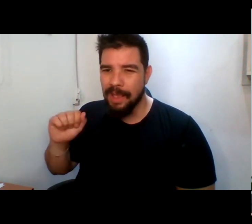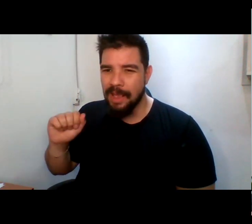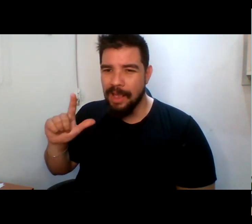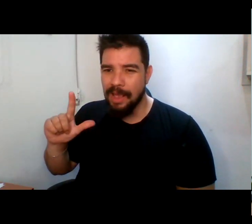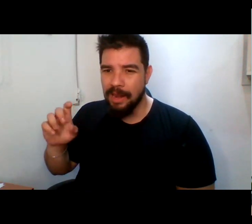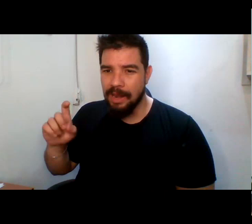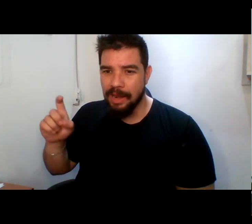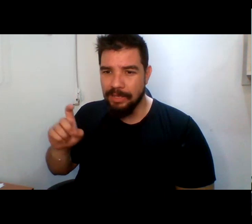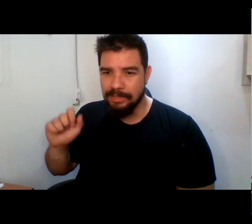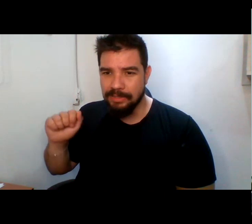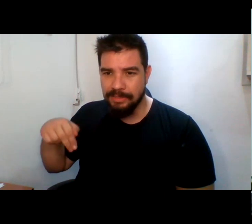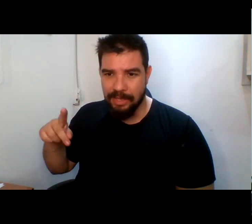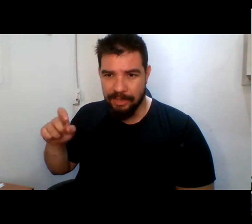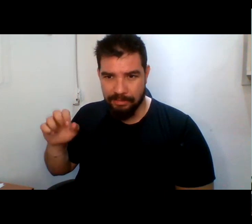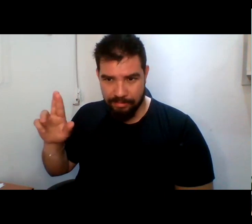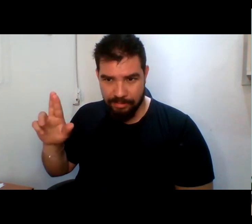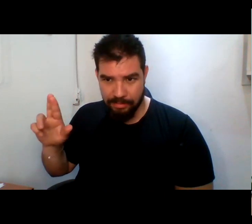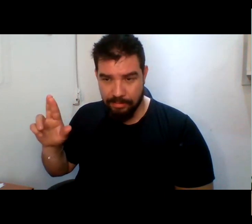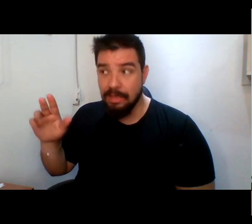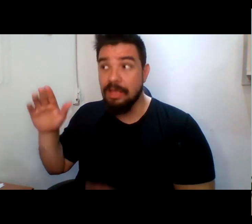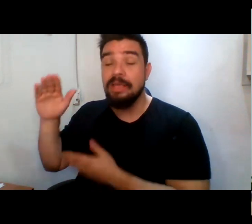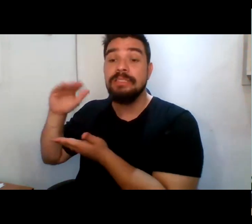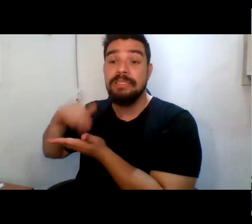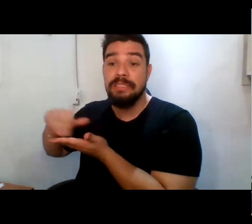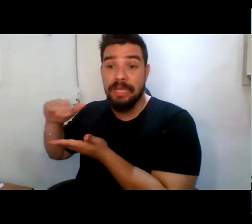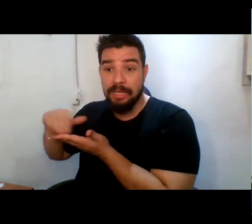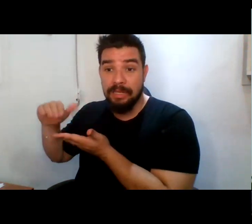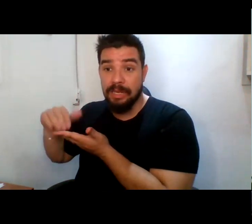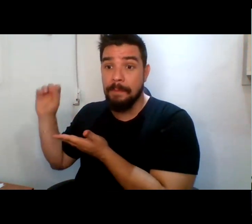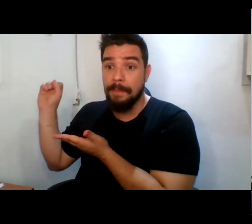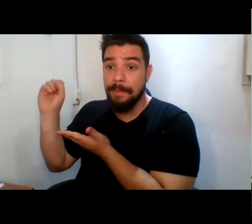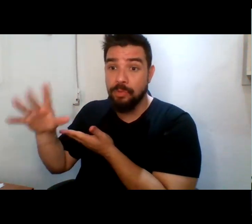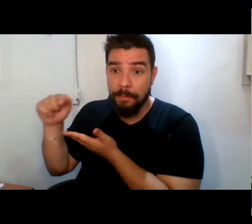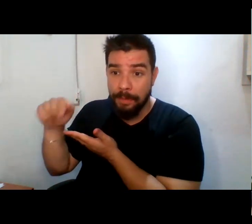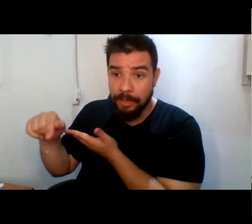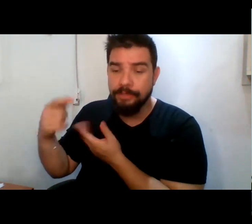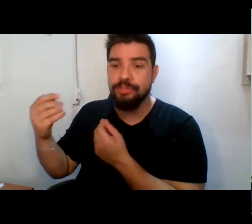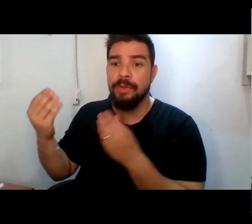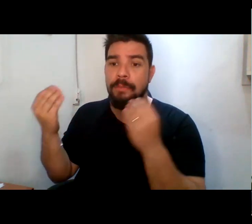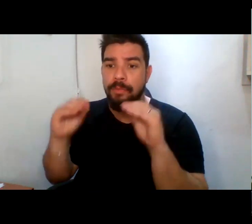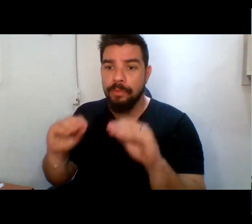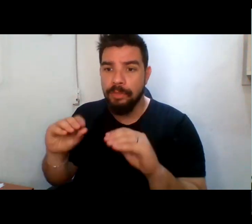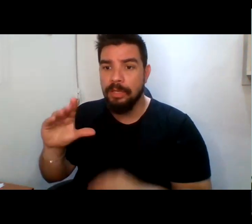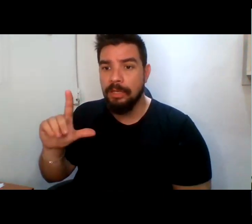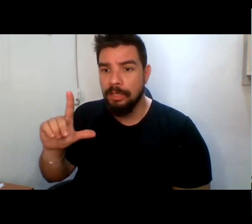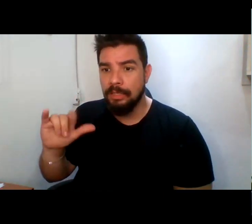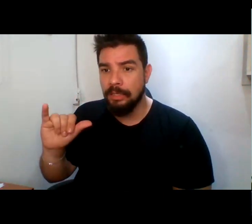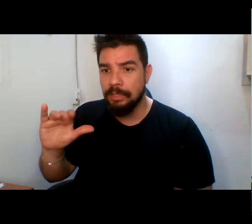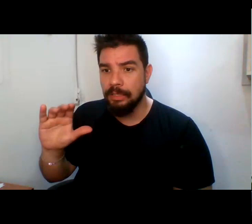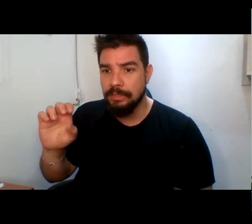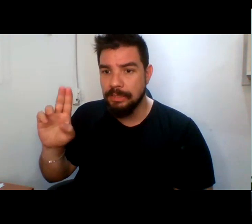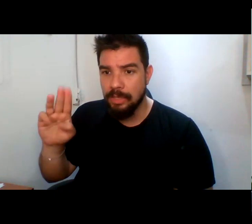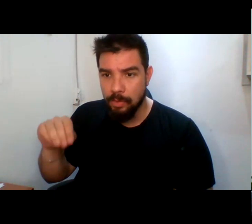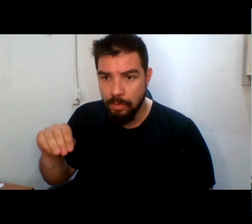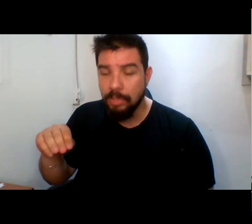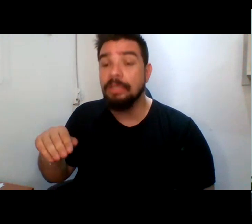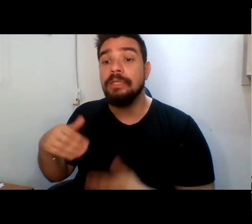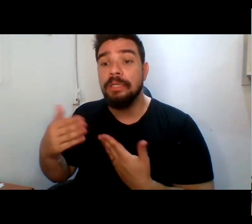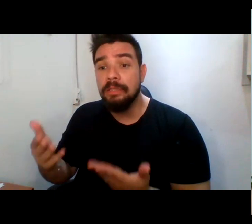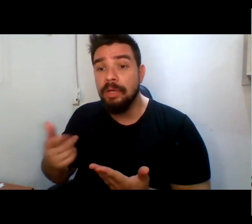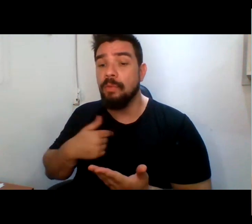deveria ter, né? Ele recebeu uma resposta da secretaria que deveria ter sido colocado no Liceu. Então, o que que eu estou combinando com vocês hoje? Vocês vão mandar